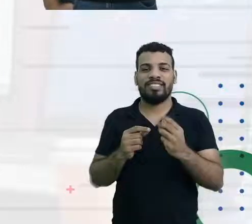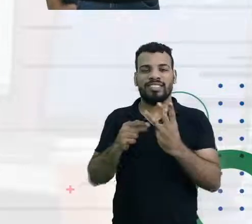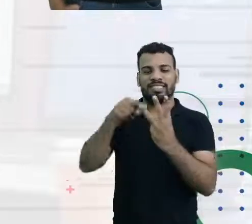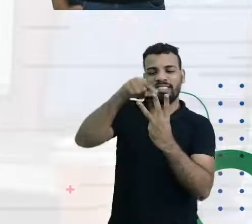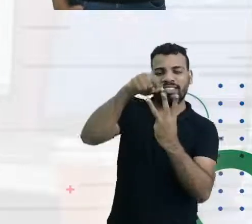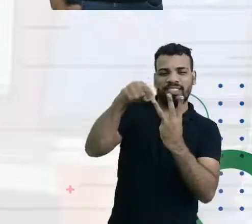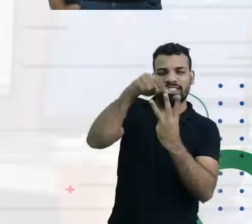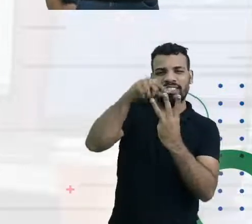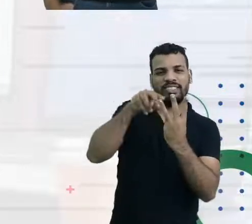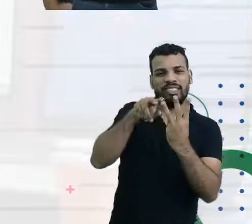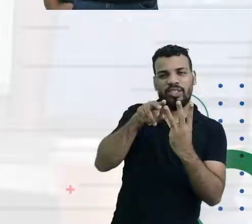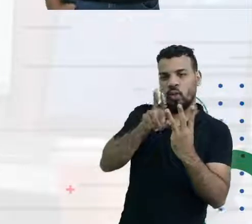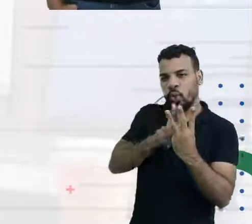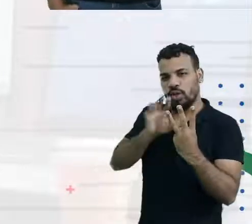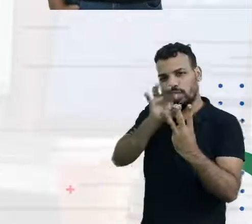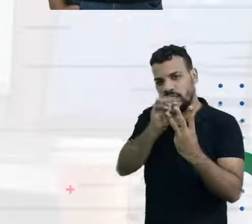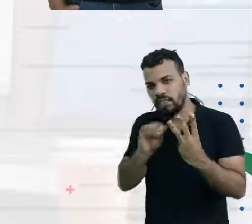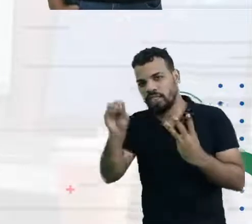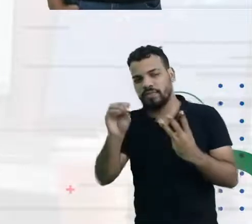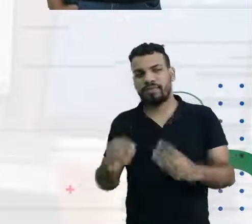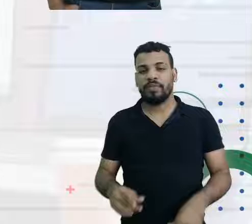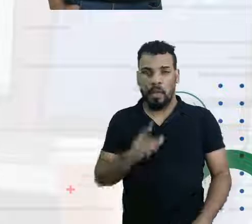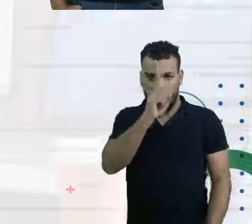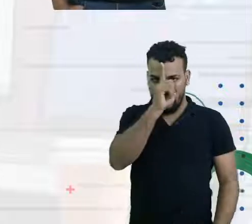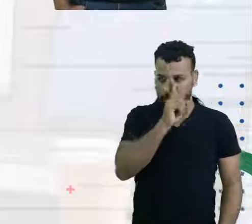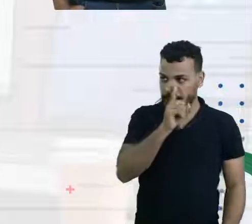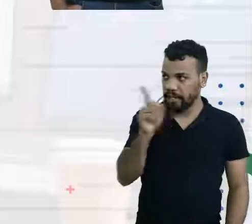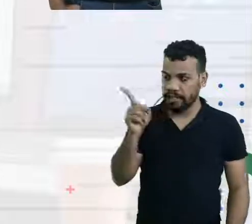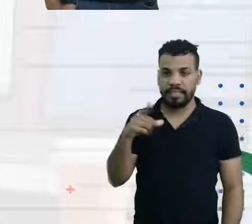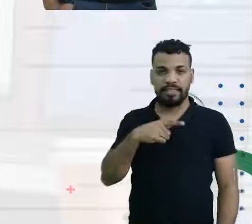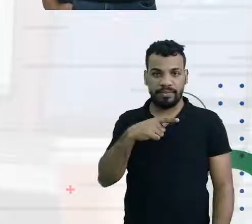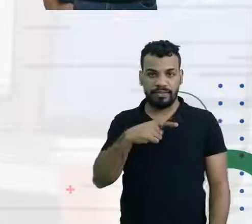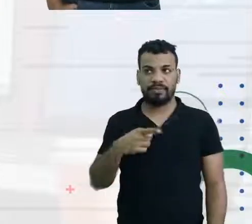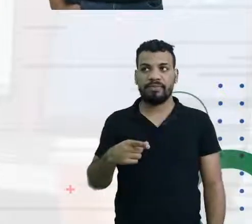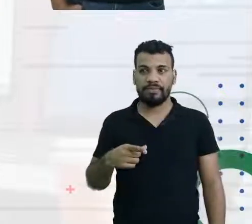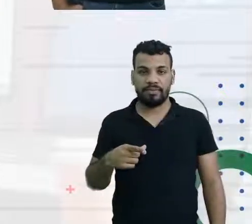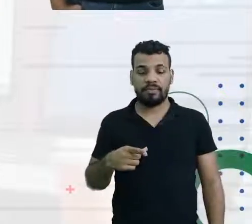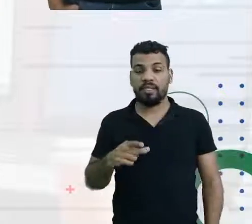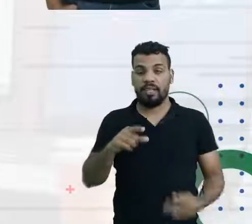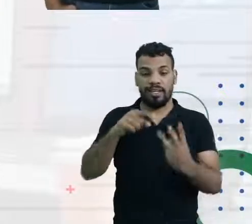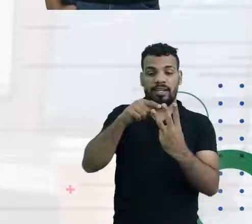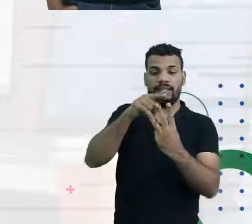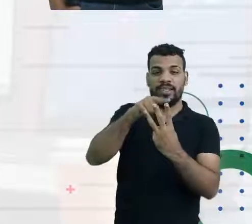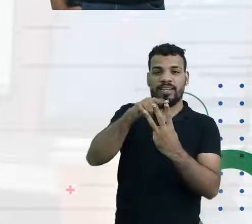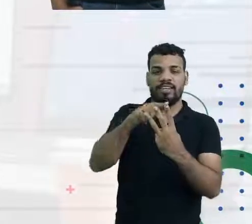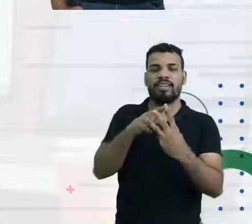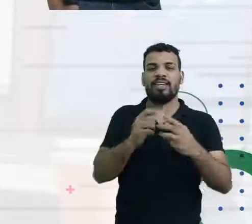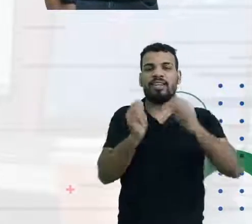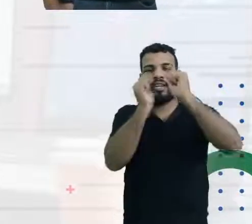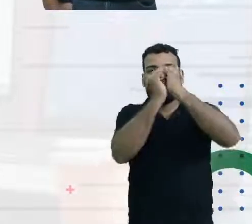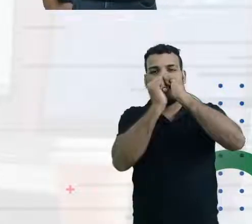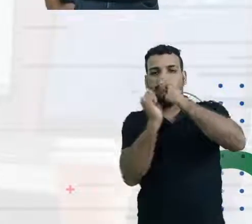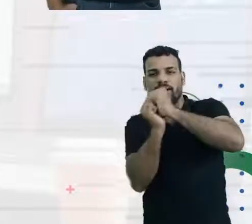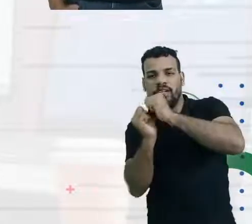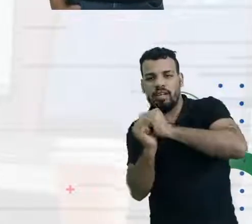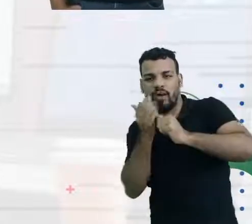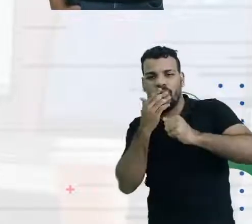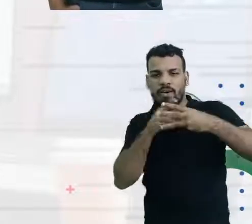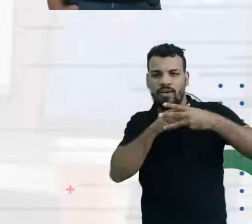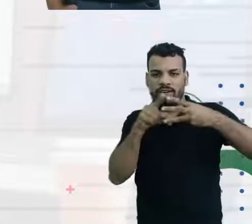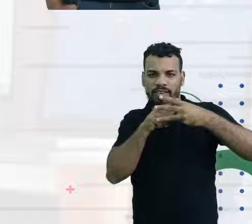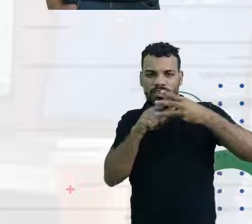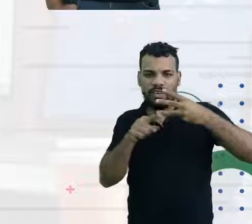mesmo cenário, né? Na primeira imagem, essa amarela, ela usa cores análogas, cores vizinhas, um tom